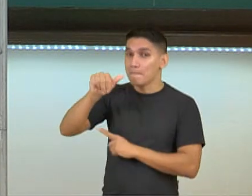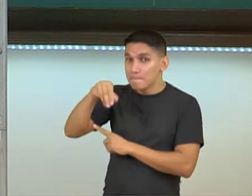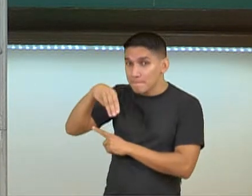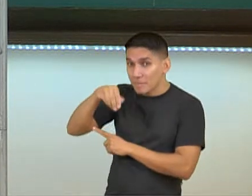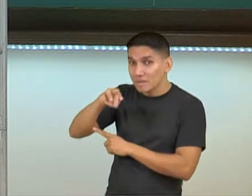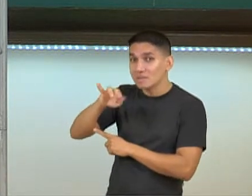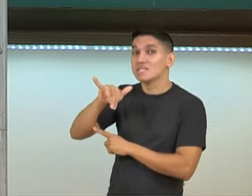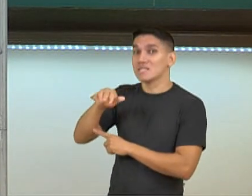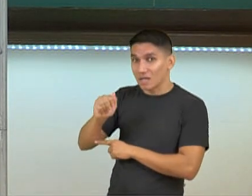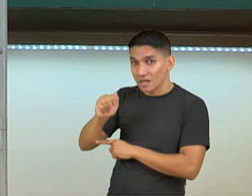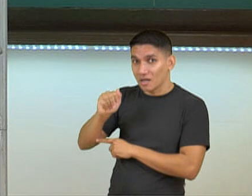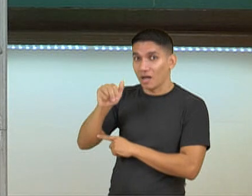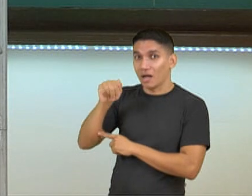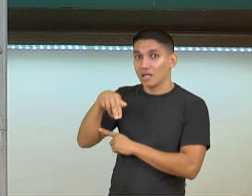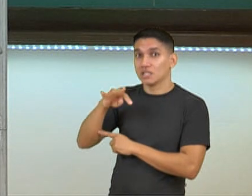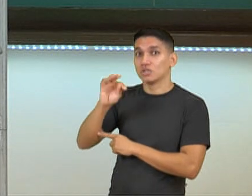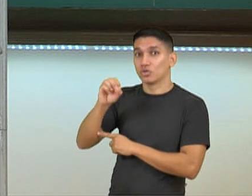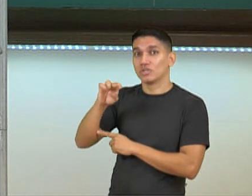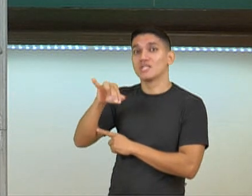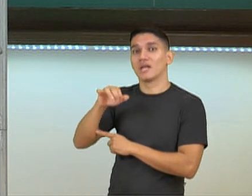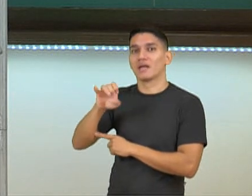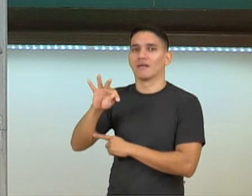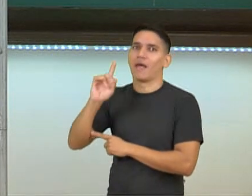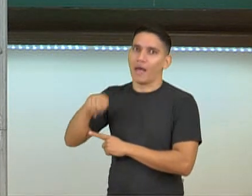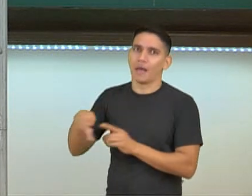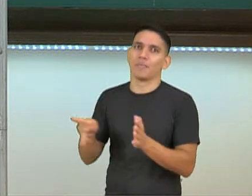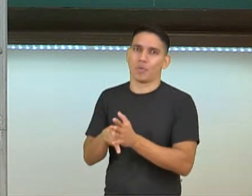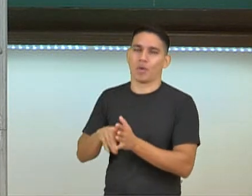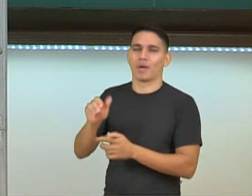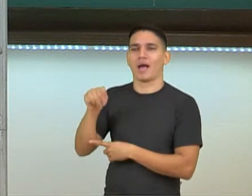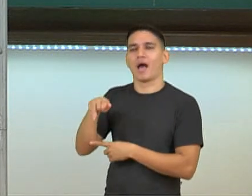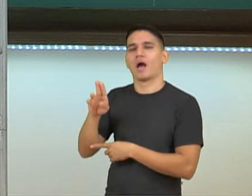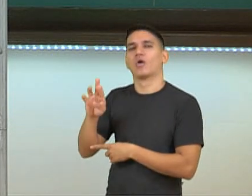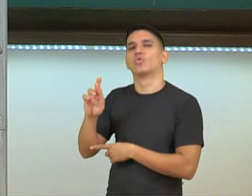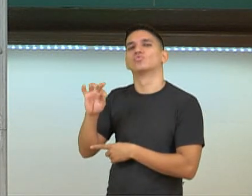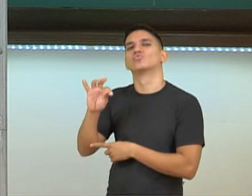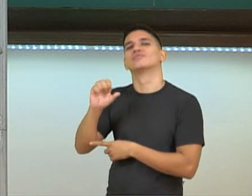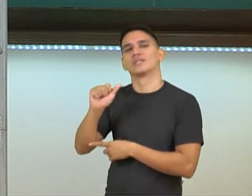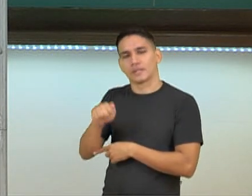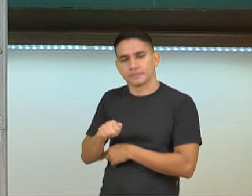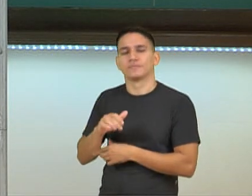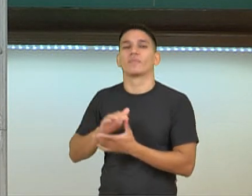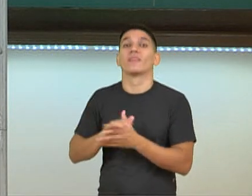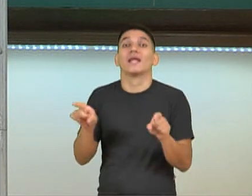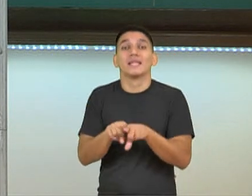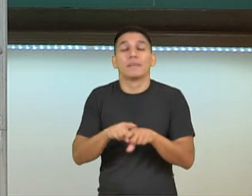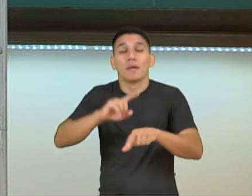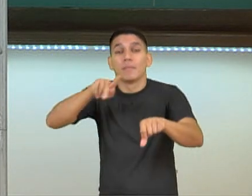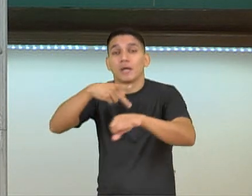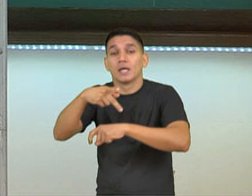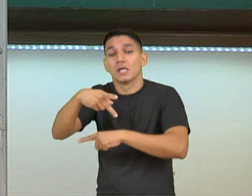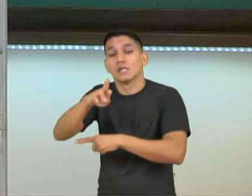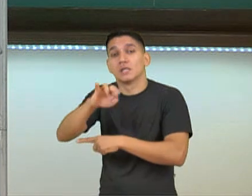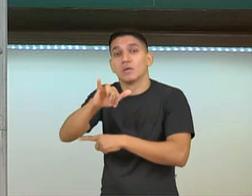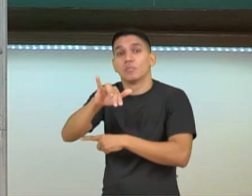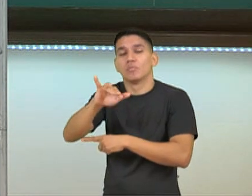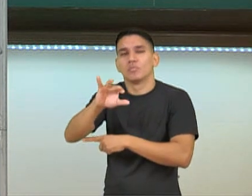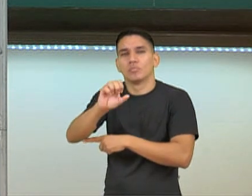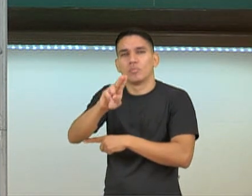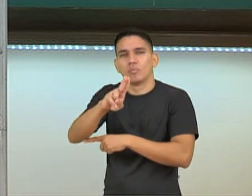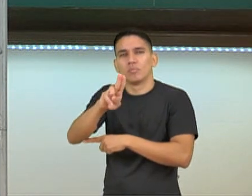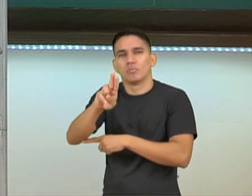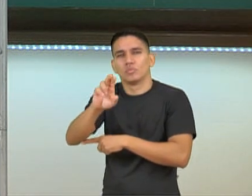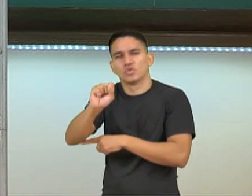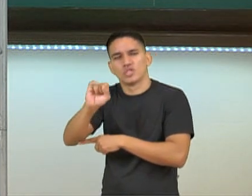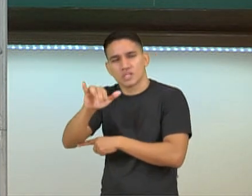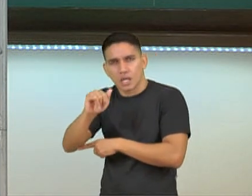austríaca, e ele vai se juntar também com a Prússia. A Prússia, naquele momento, era um império bastante importante, Hoje ele já não